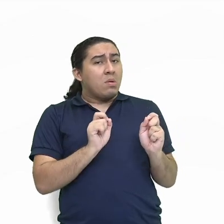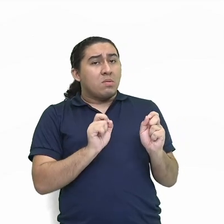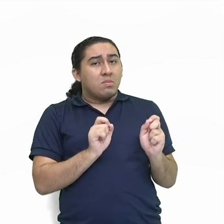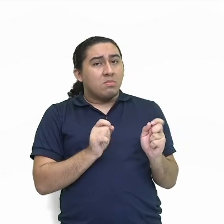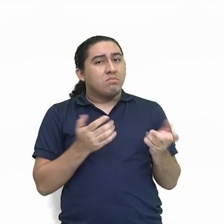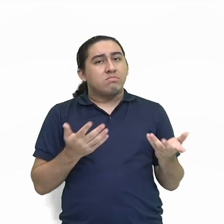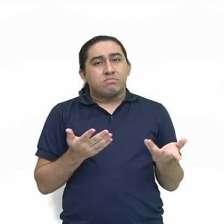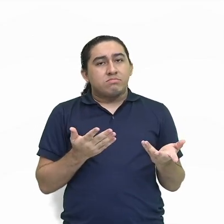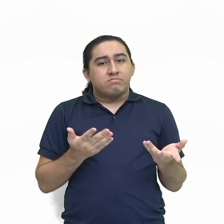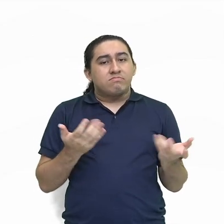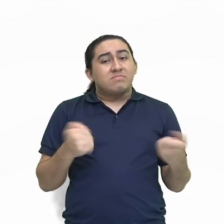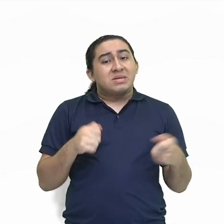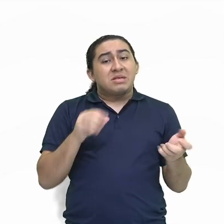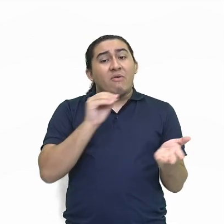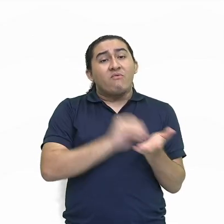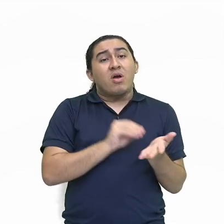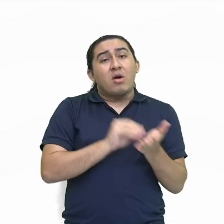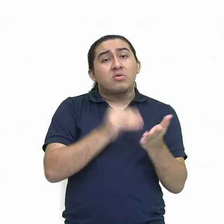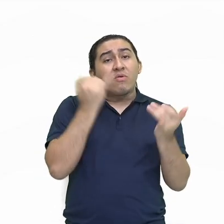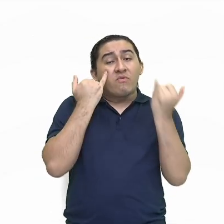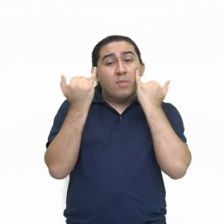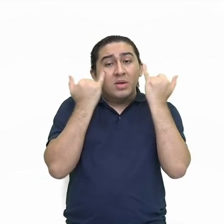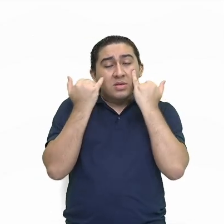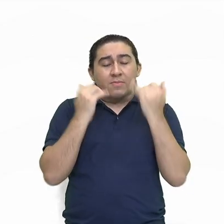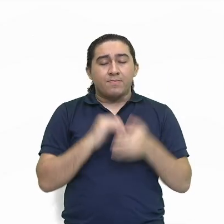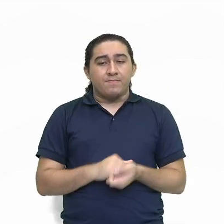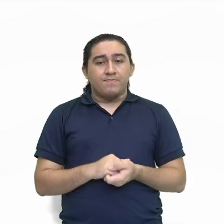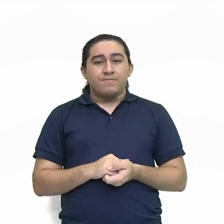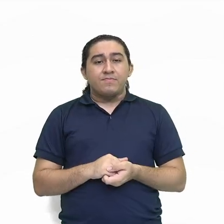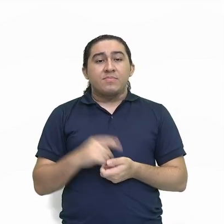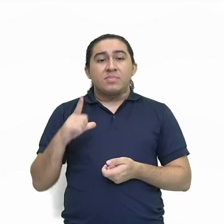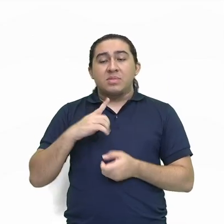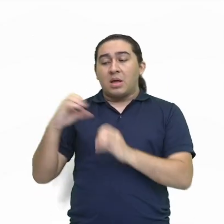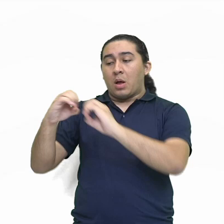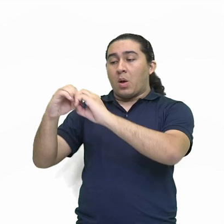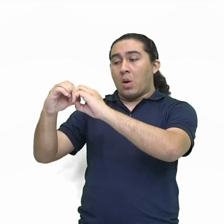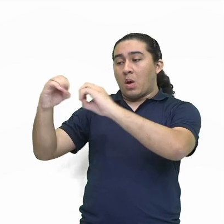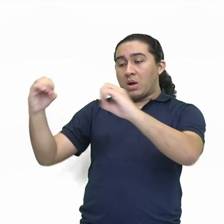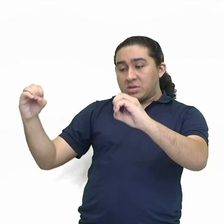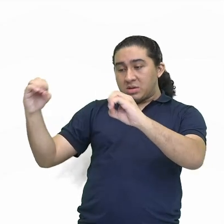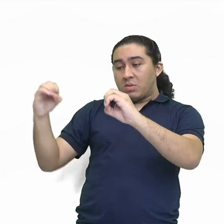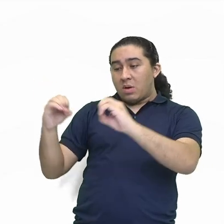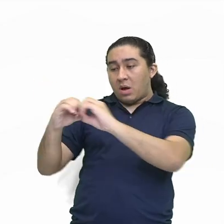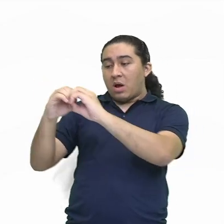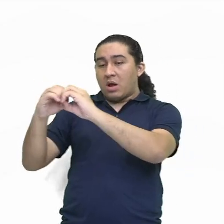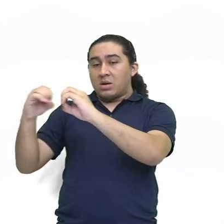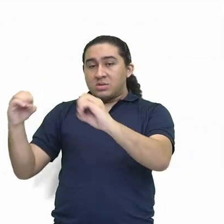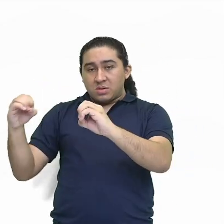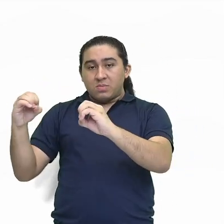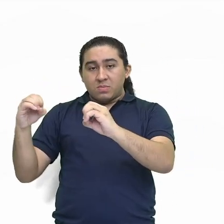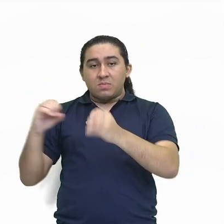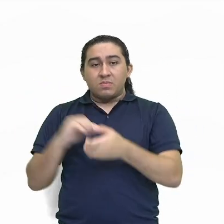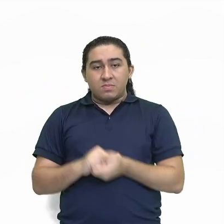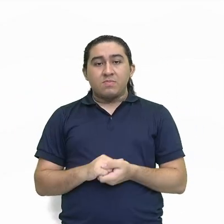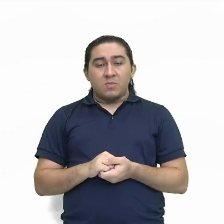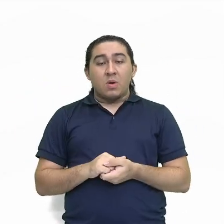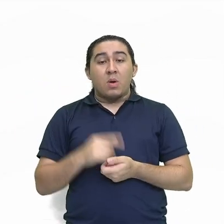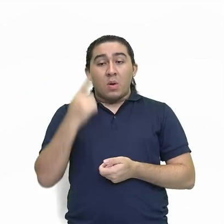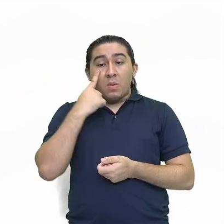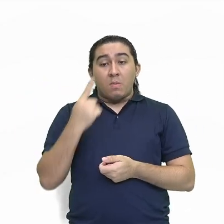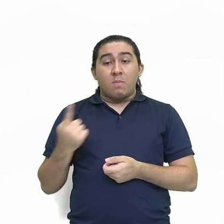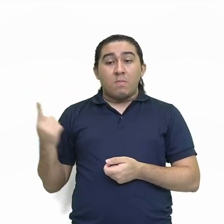olha, temos a oração coordenada junto com a subordinada, que nós chamamos de